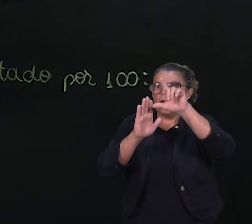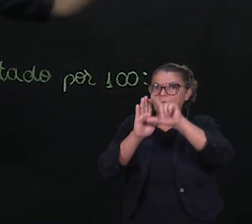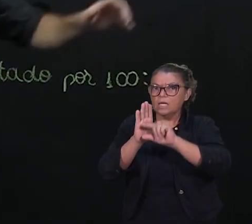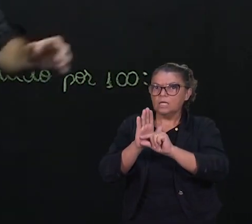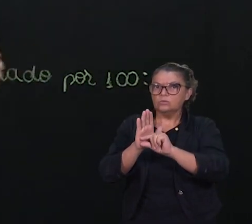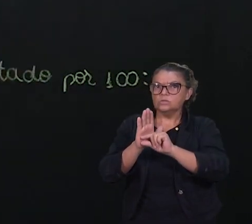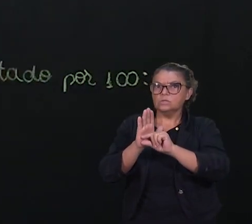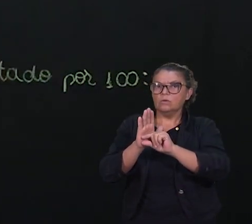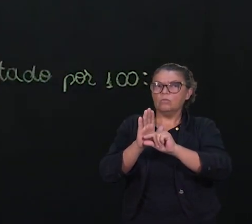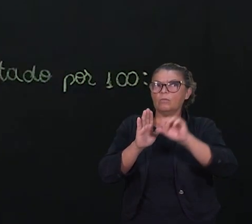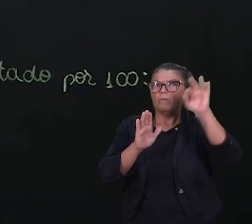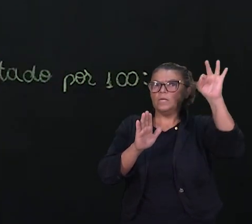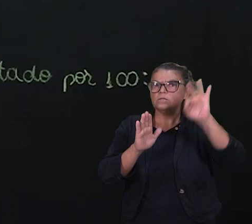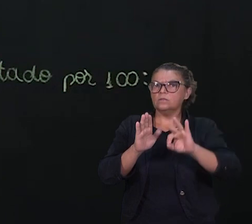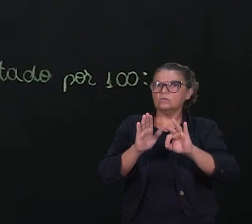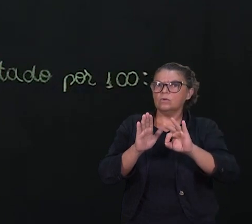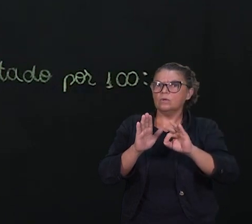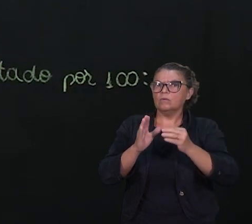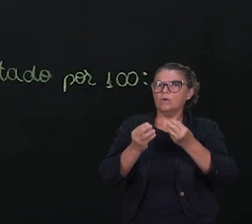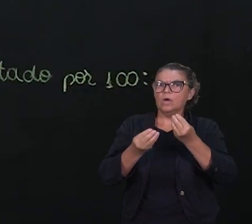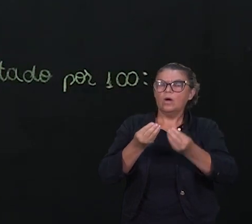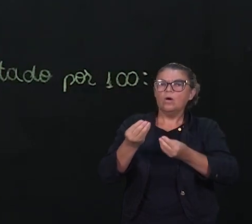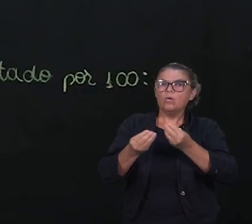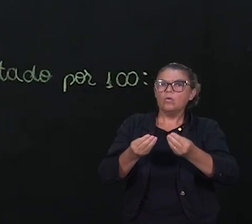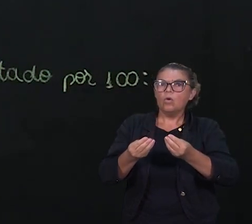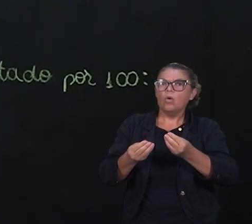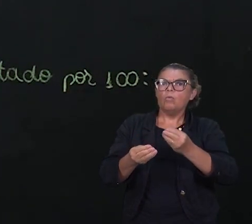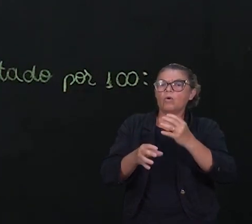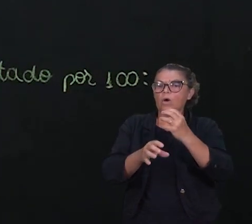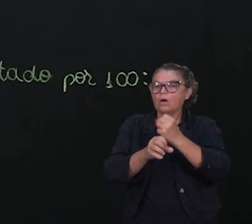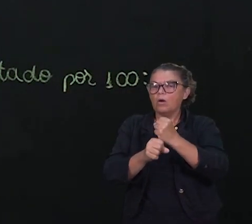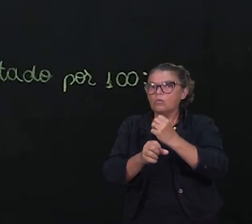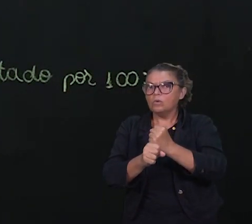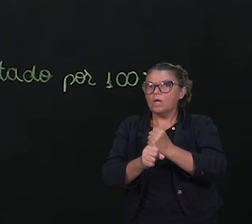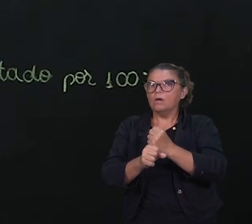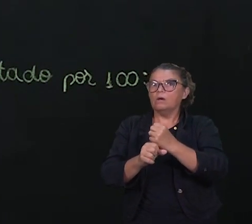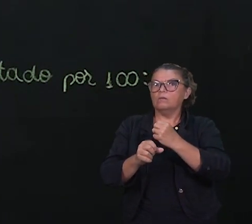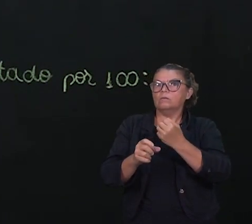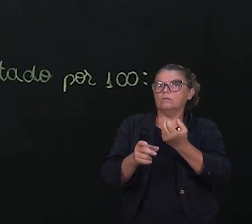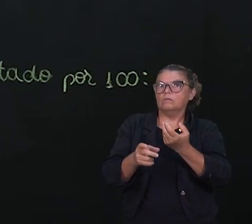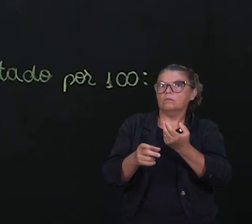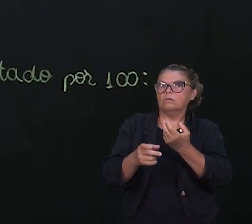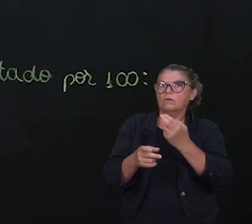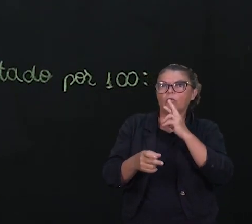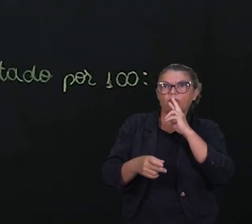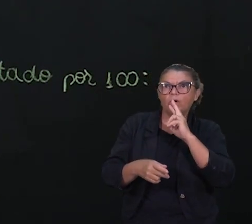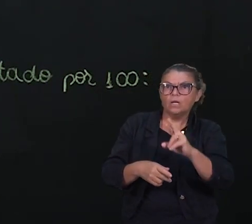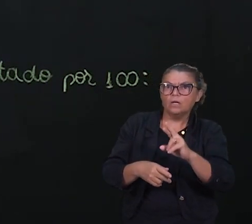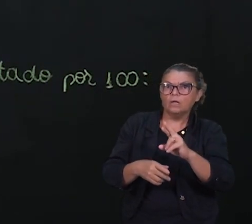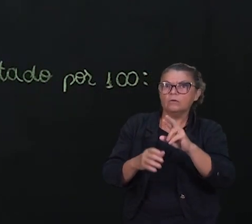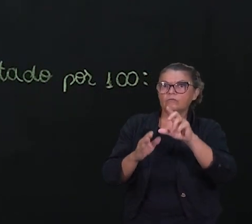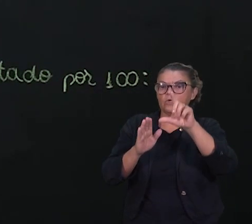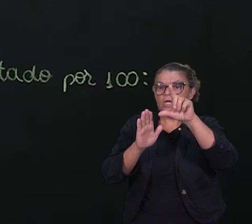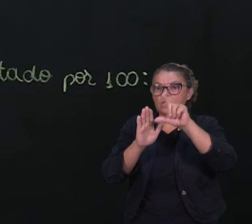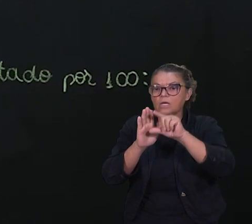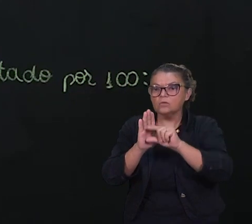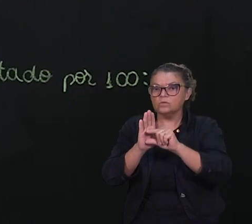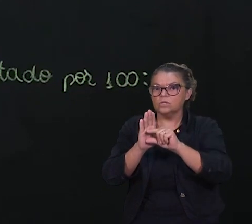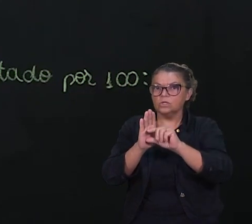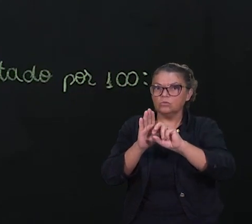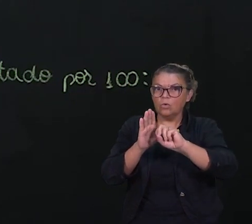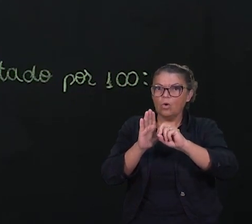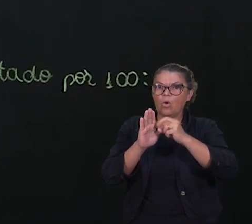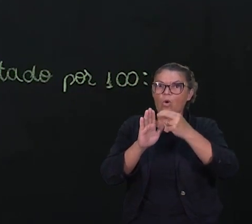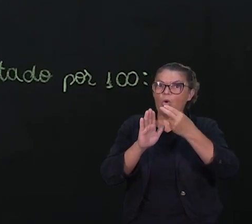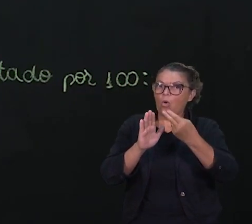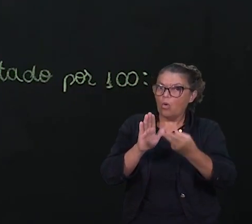redução percentual, ou seja, como é que a gente faz para calcular a porcentagem com que um certo valor foi reduzido ou